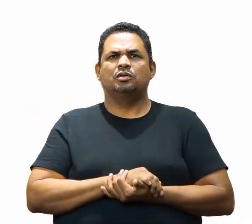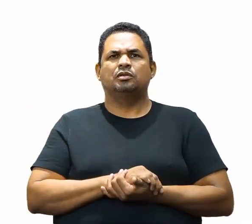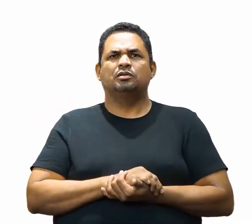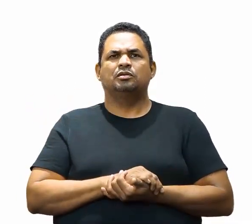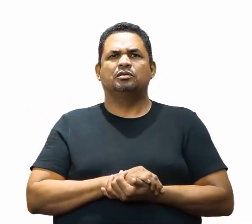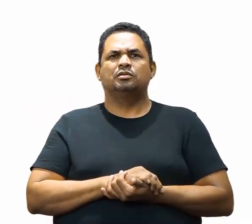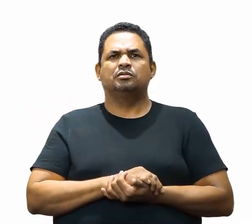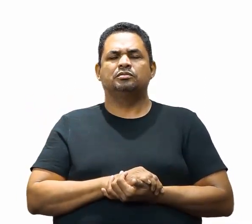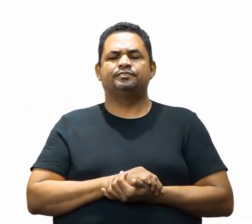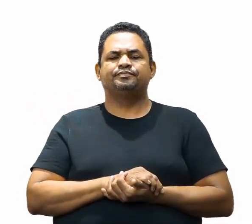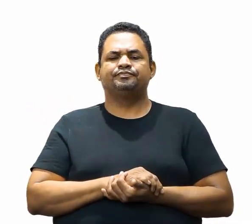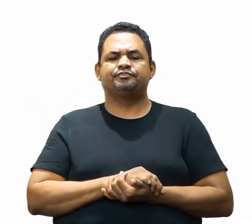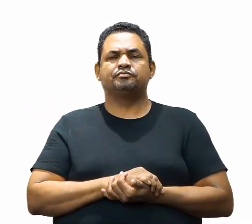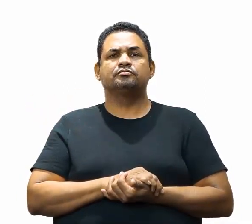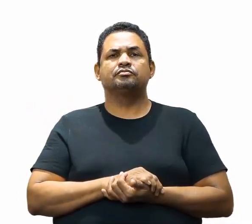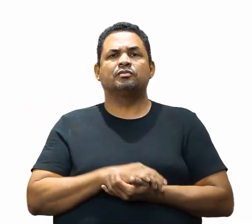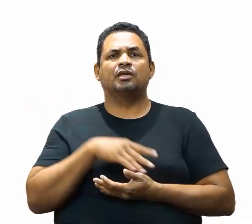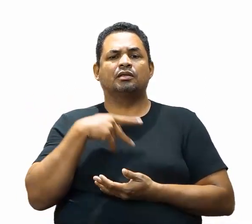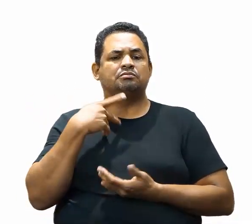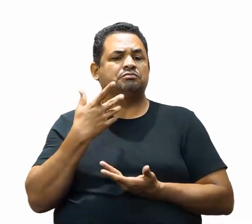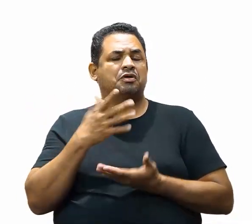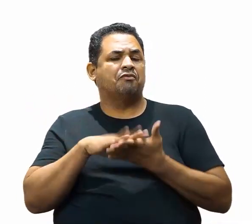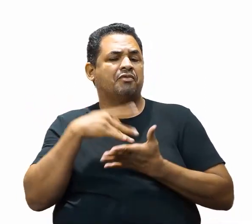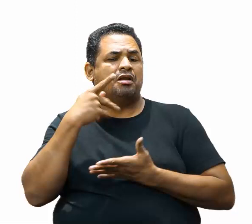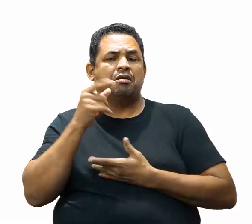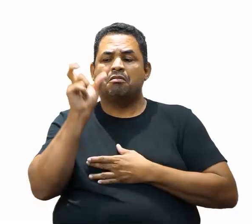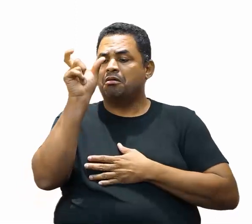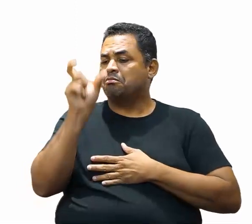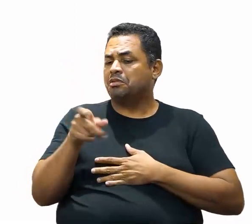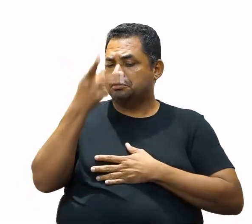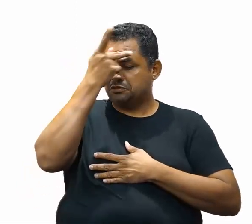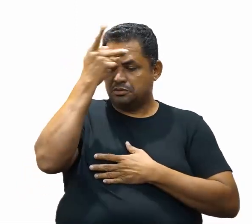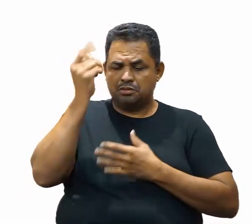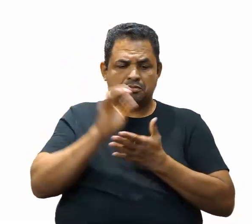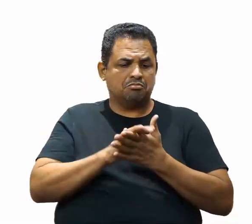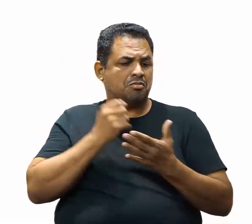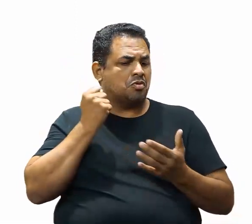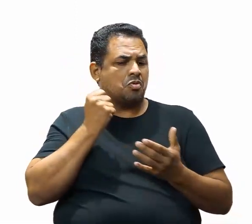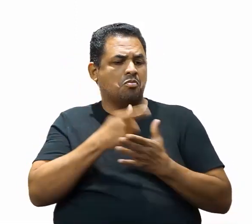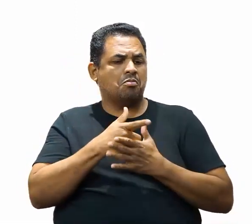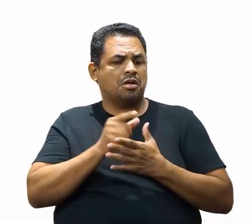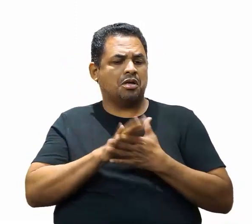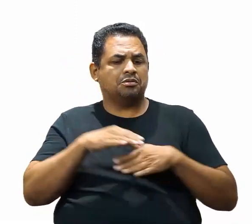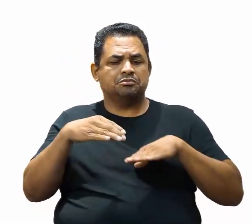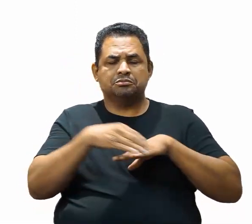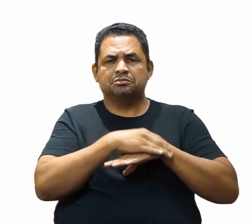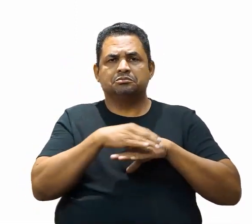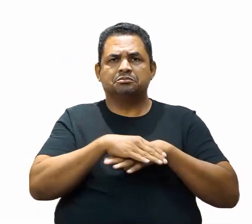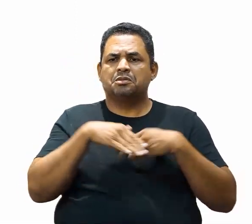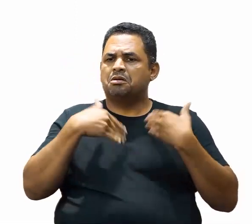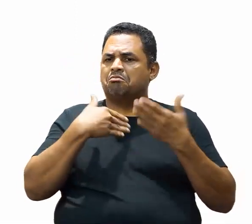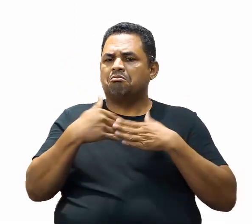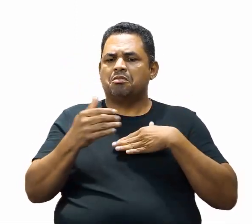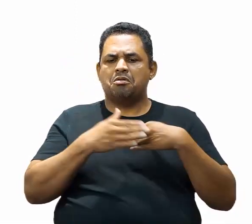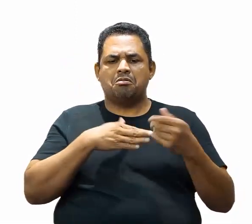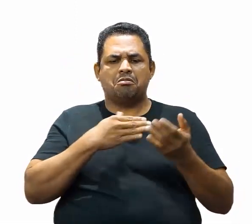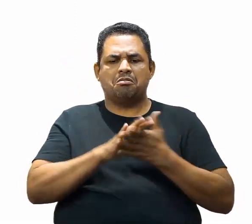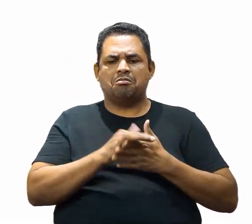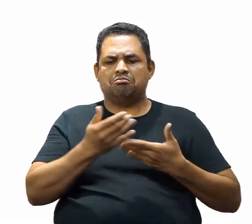sapatos. Então, ali eu estou falando com alguém, aí eu vou só dizer que eu comprei uns sapatos. Não importa que sapato que é, se é tênis, se